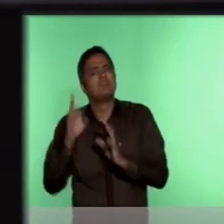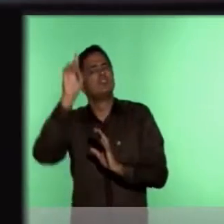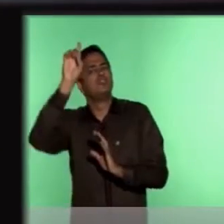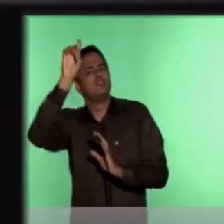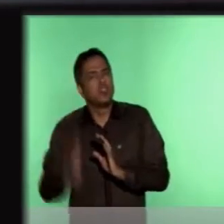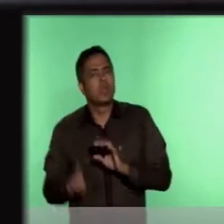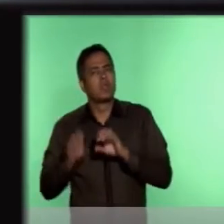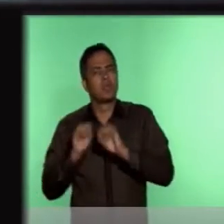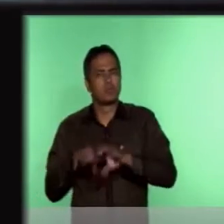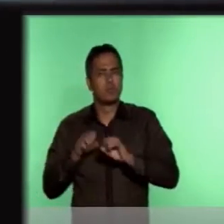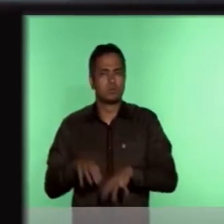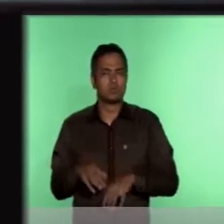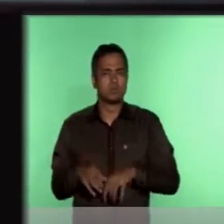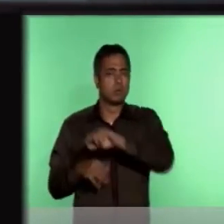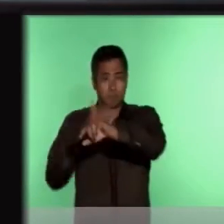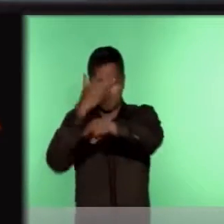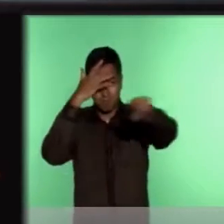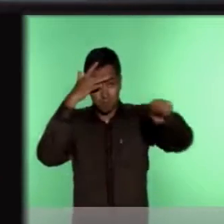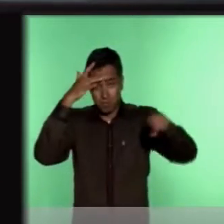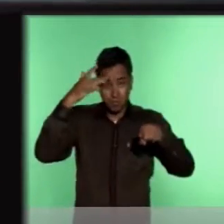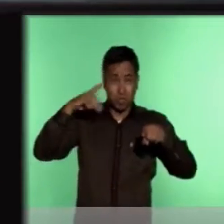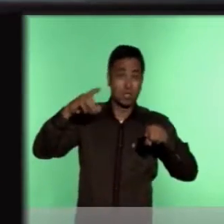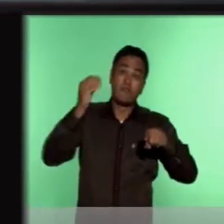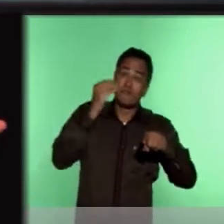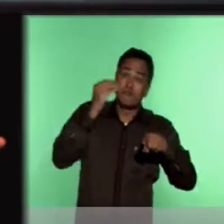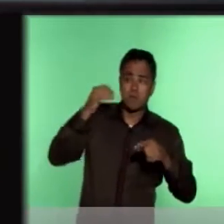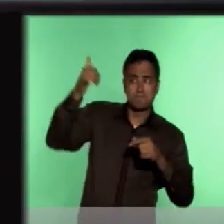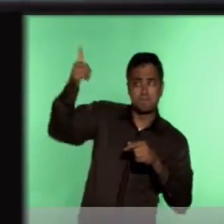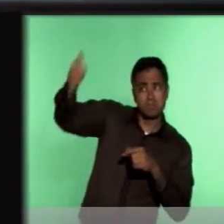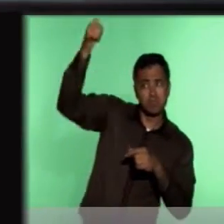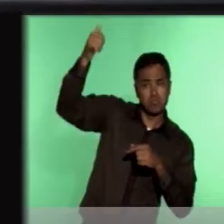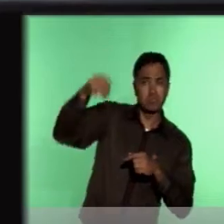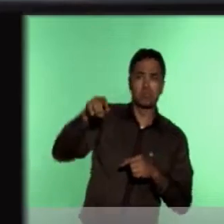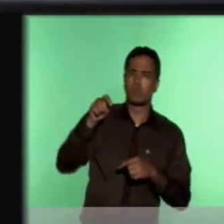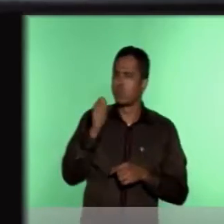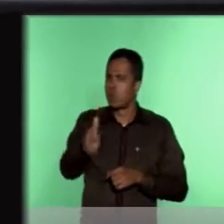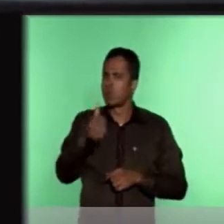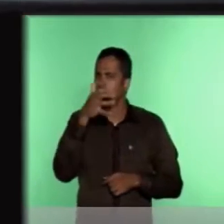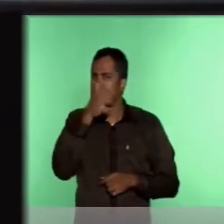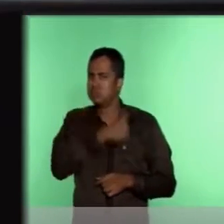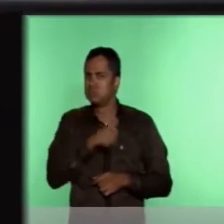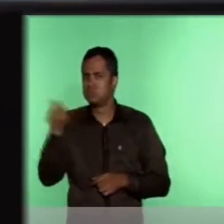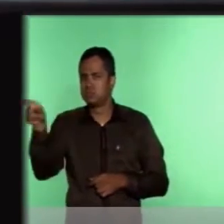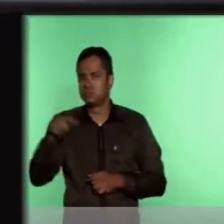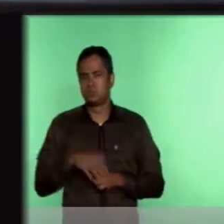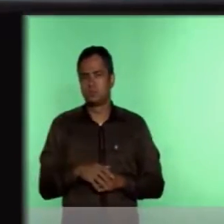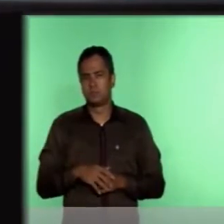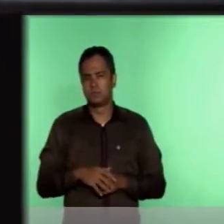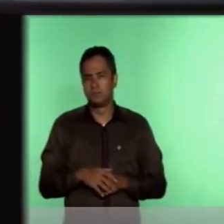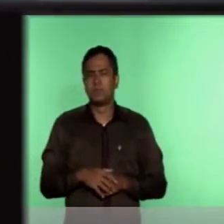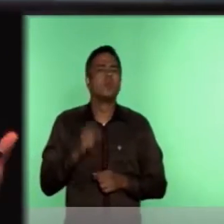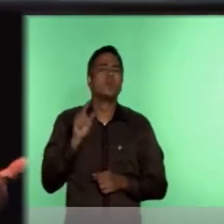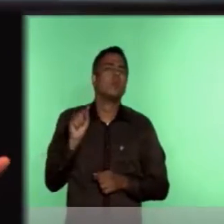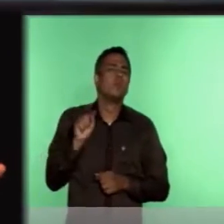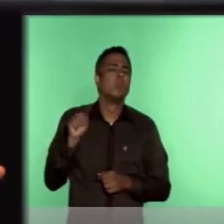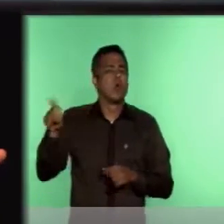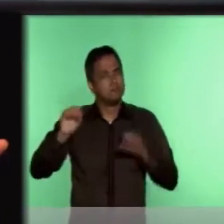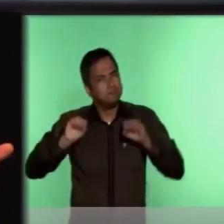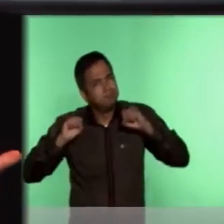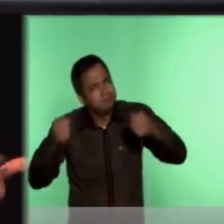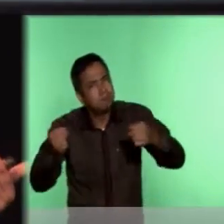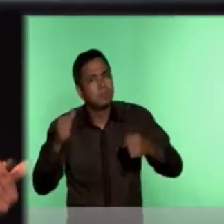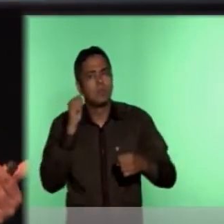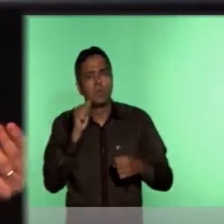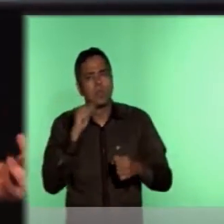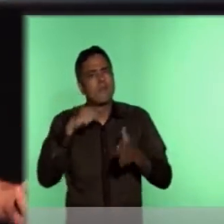Paquistão, e que isso representa a luta das mulheres pelo direito à educação mais básico. Eu, por exemplo, tenho sido convidado